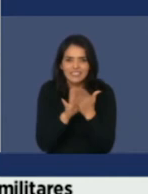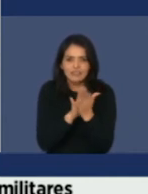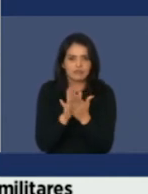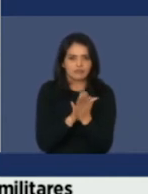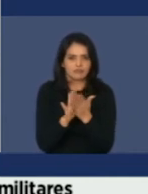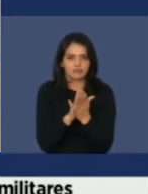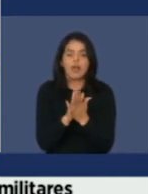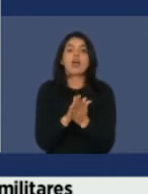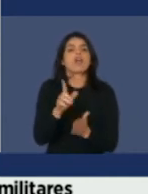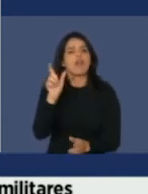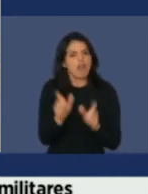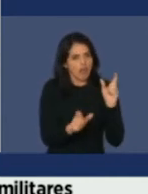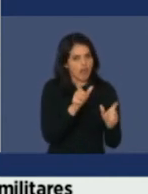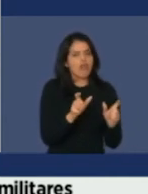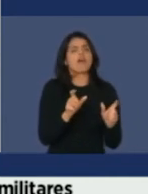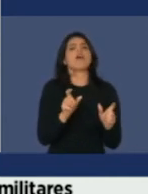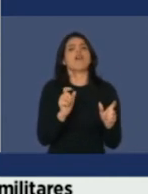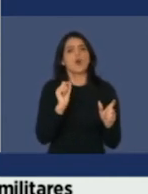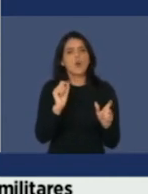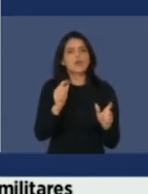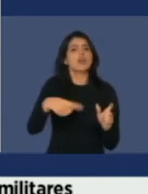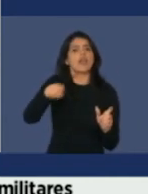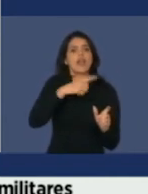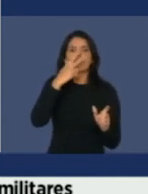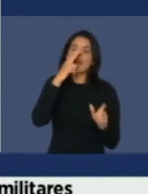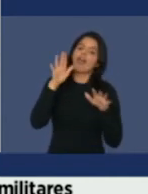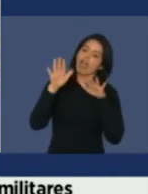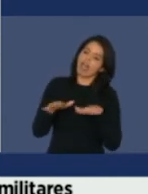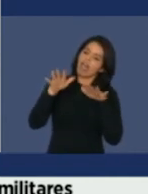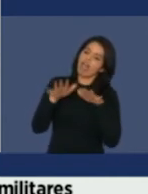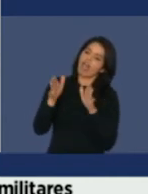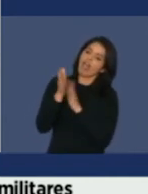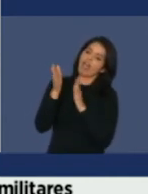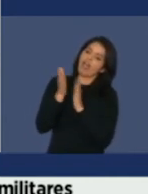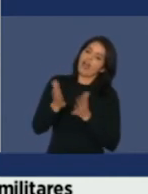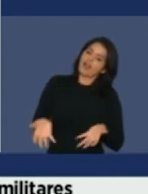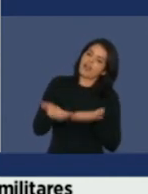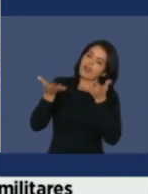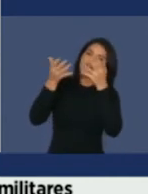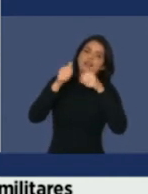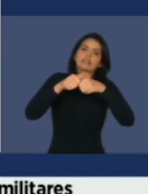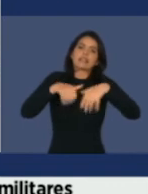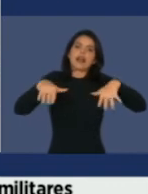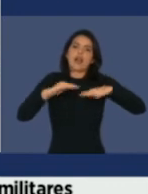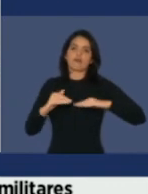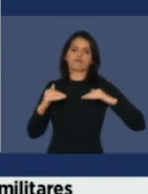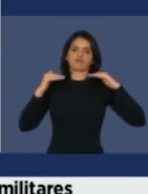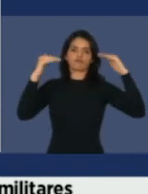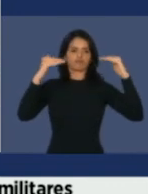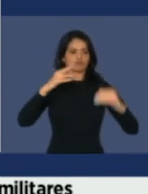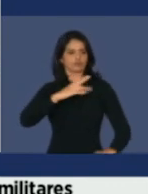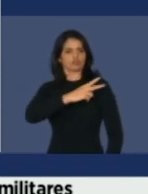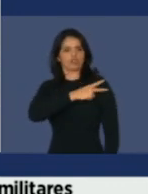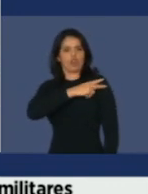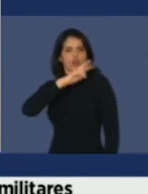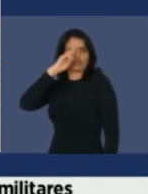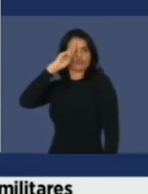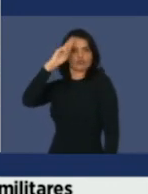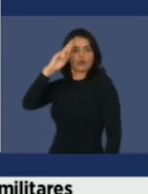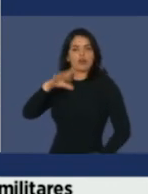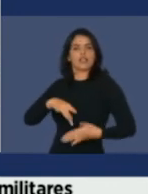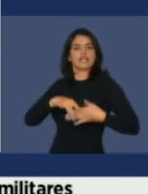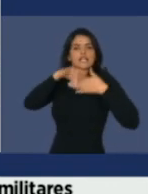que acabam fazendo com que ele seja endeusado e suba na hierarquia do crime e se torne, assim, um